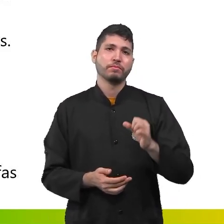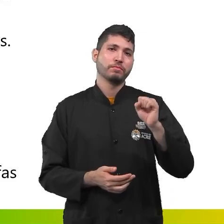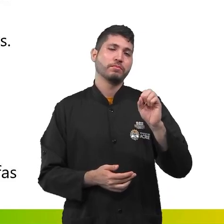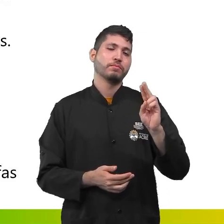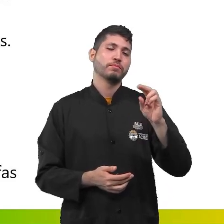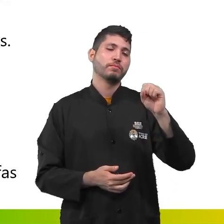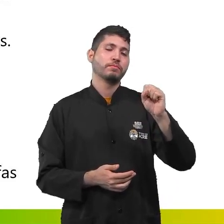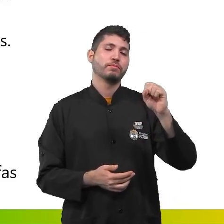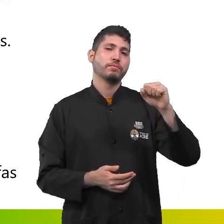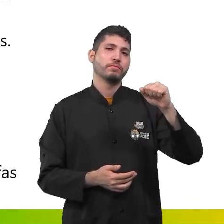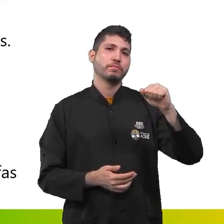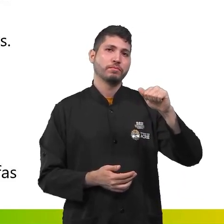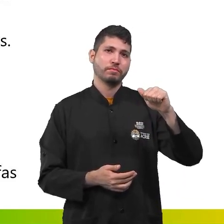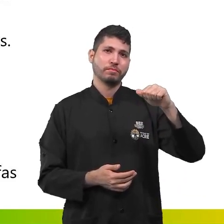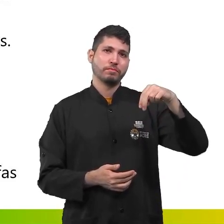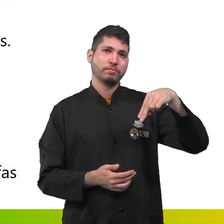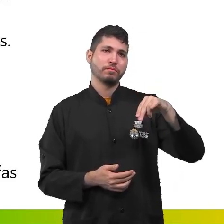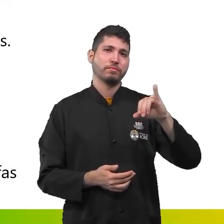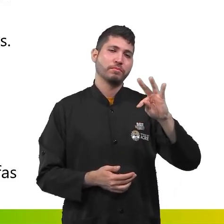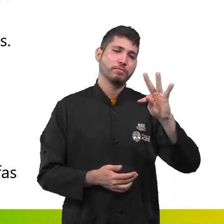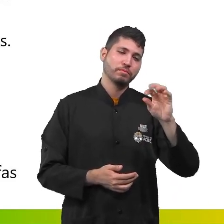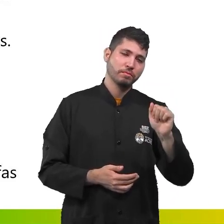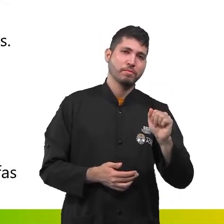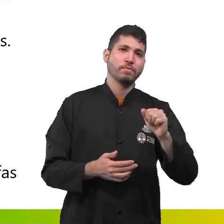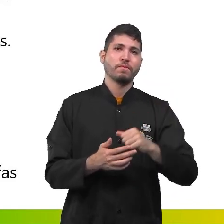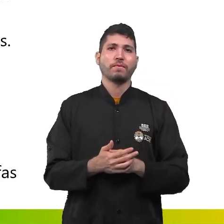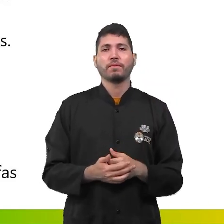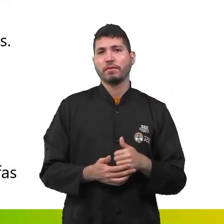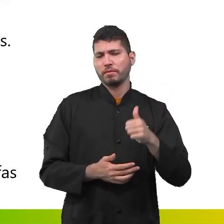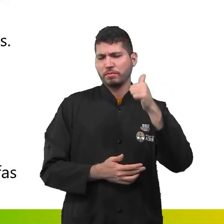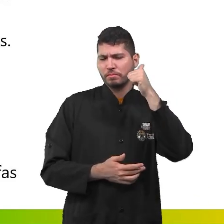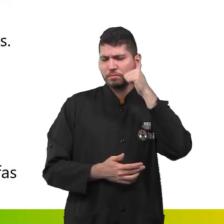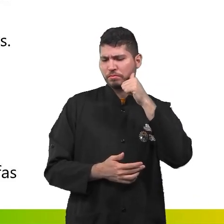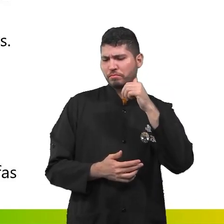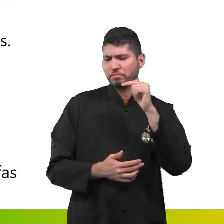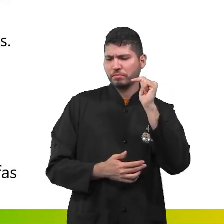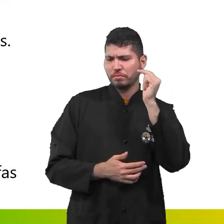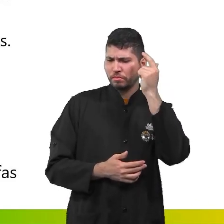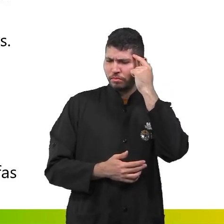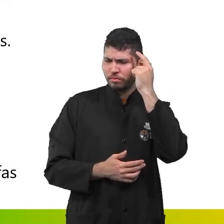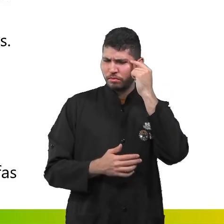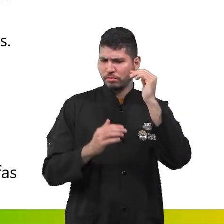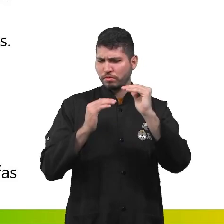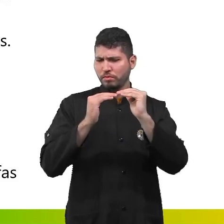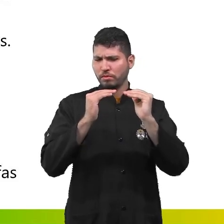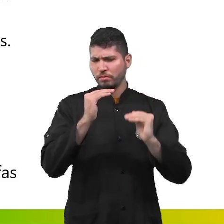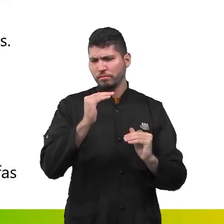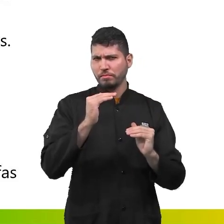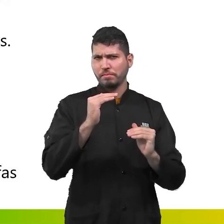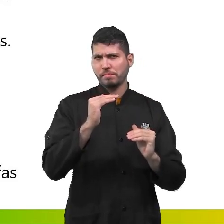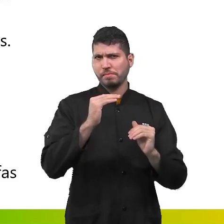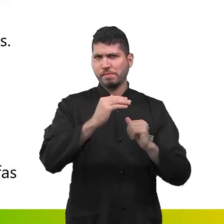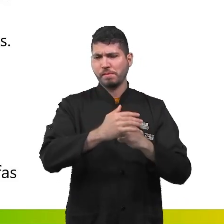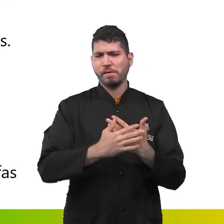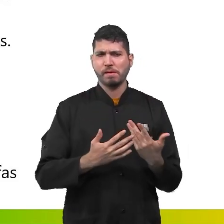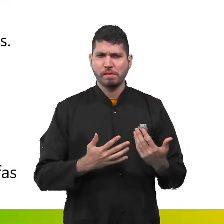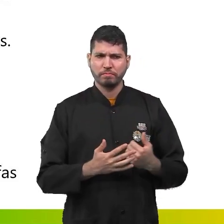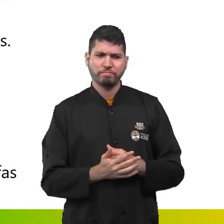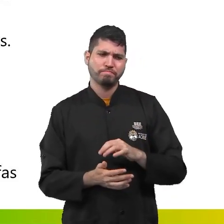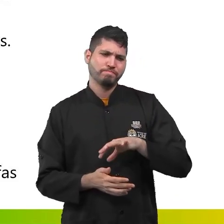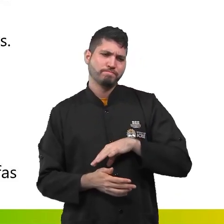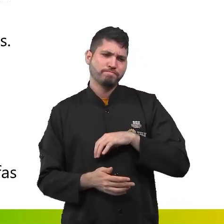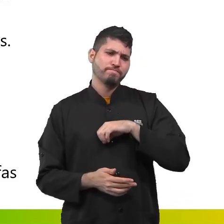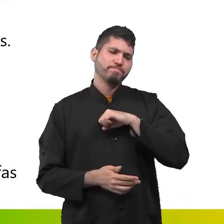me revientan los tipos que pensam que a mulher é inferior. Ou seja, eu me chateio, né?